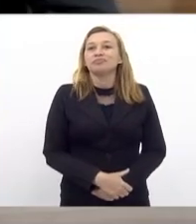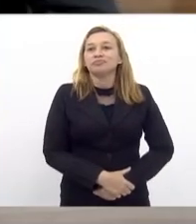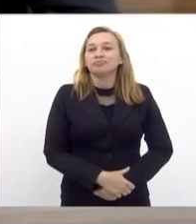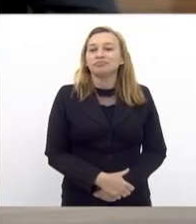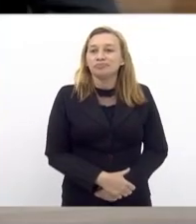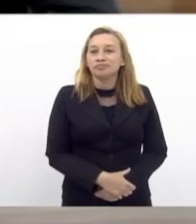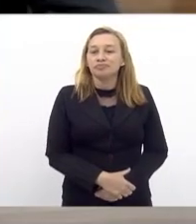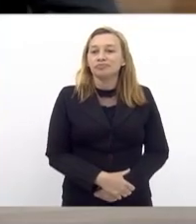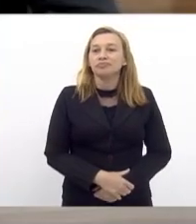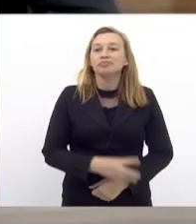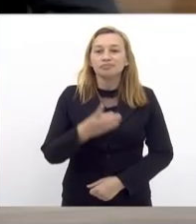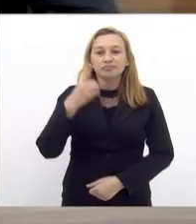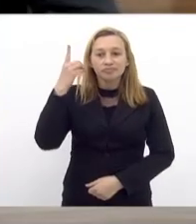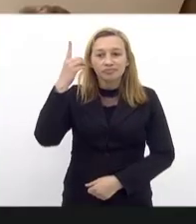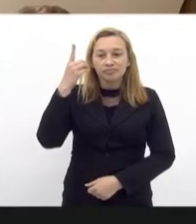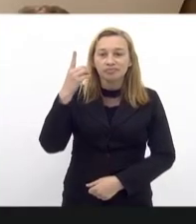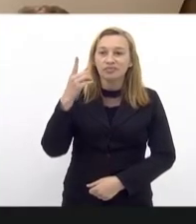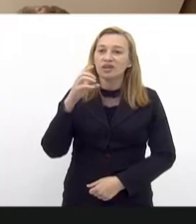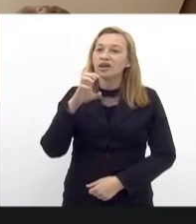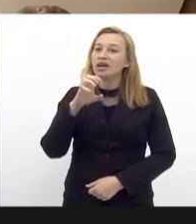Antônio Queiroz, por favor.